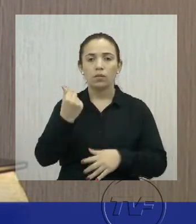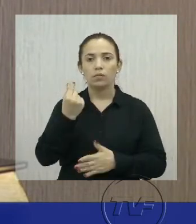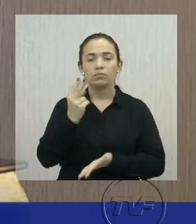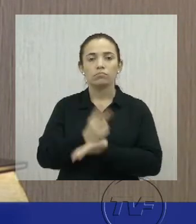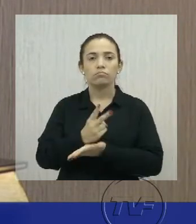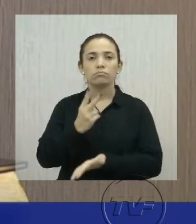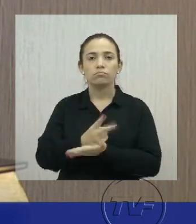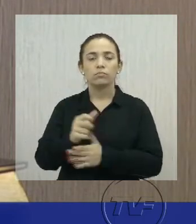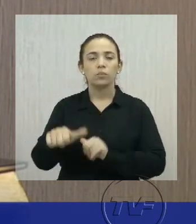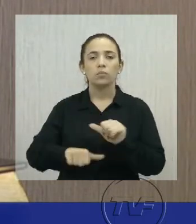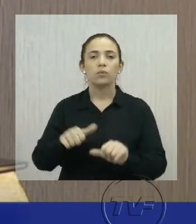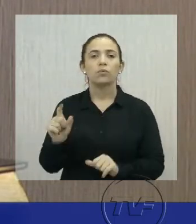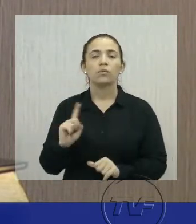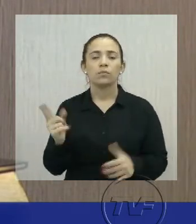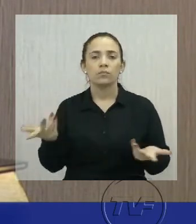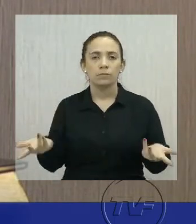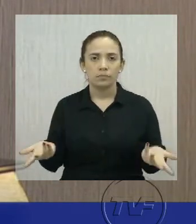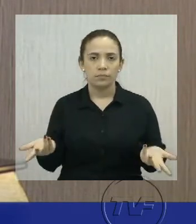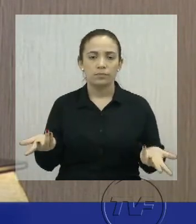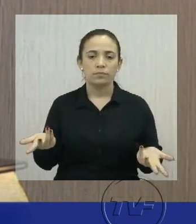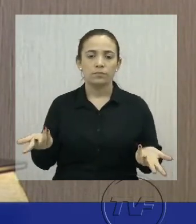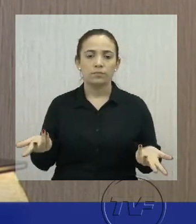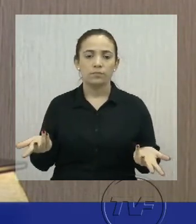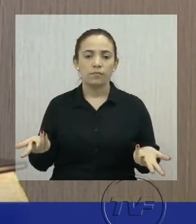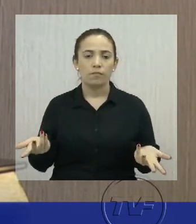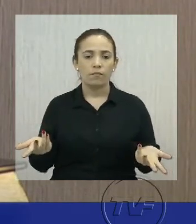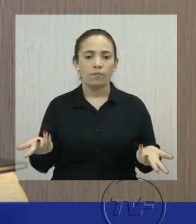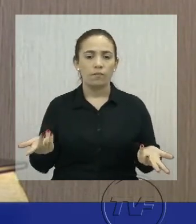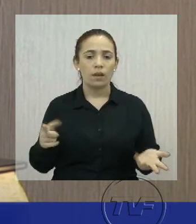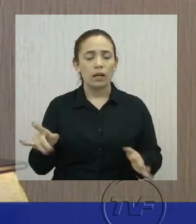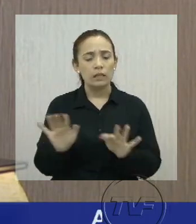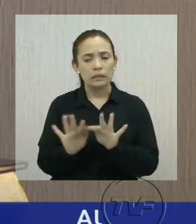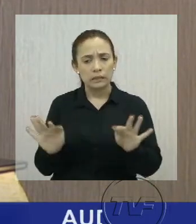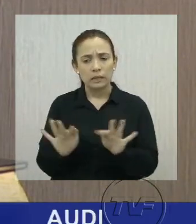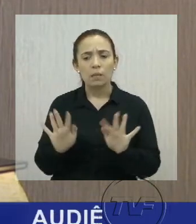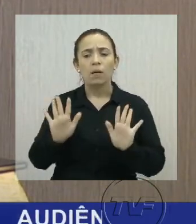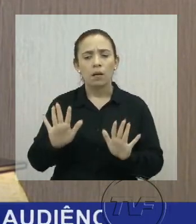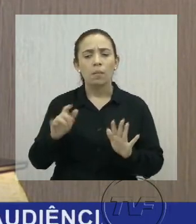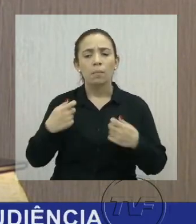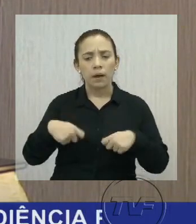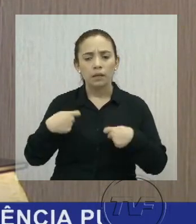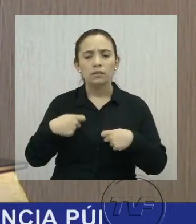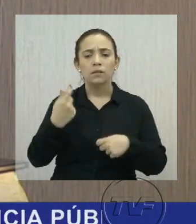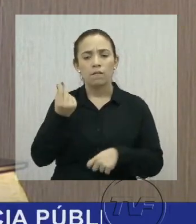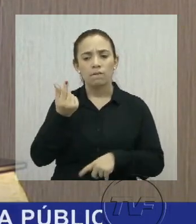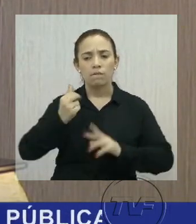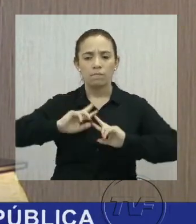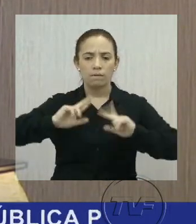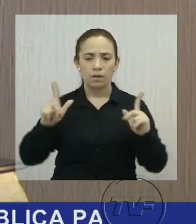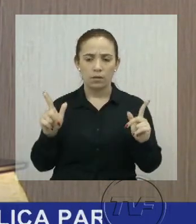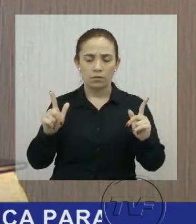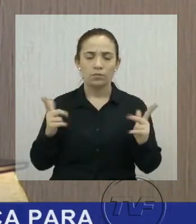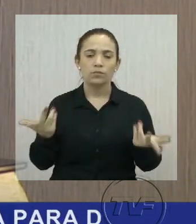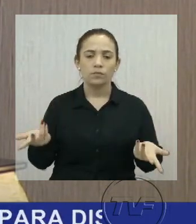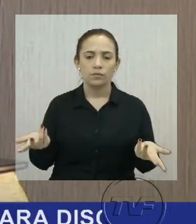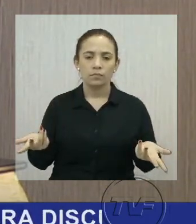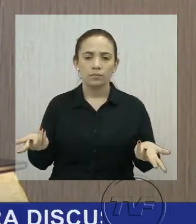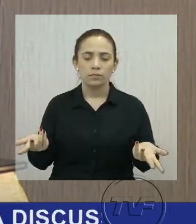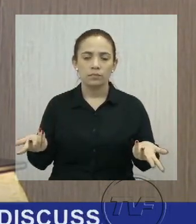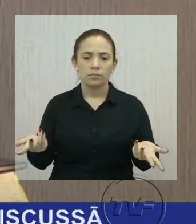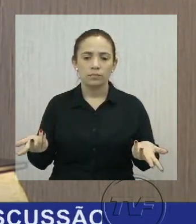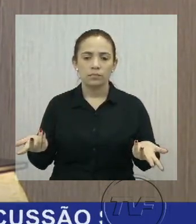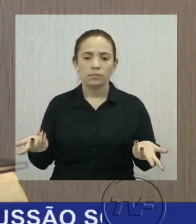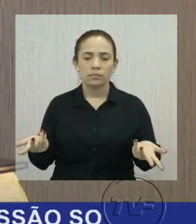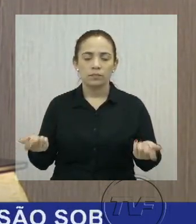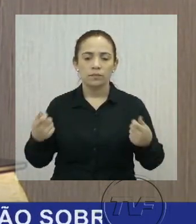renovação? O serviço administrativo não é mais simples? Por que o valor? Né? Então,